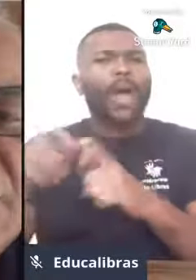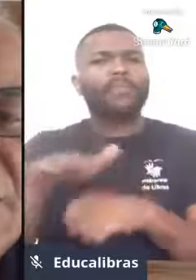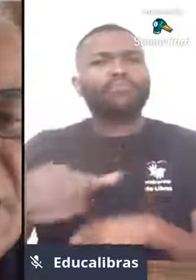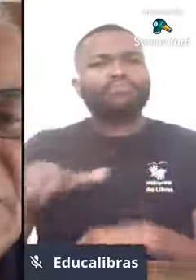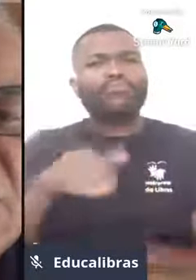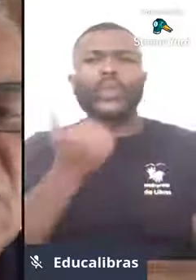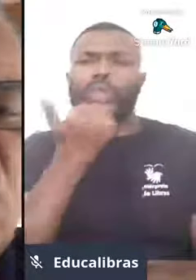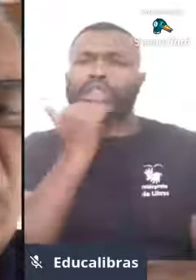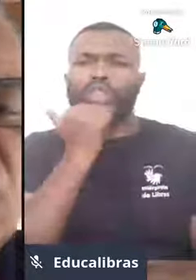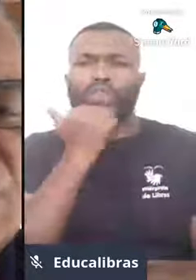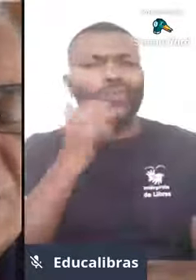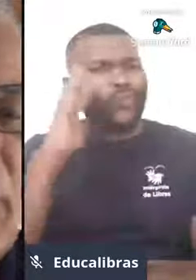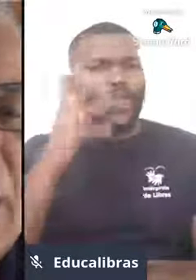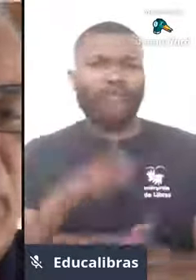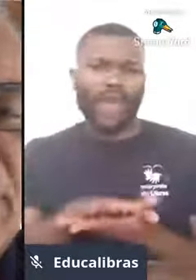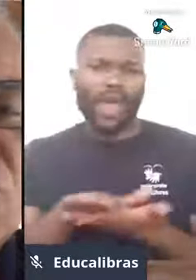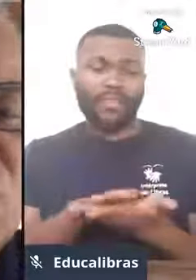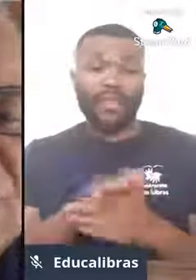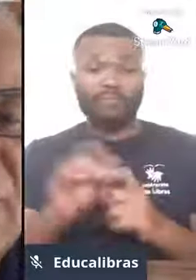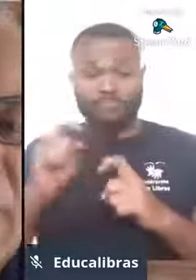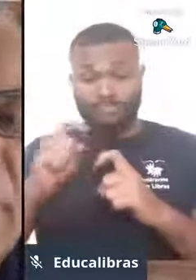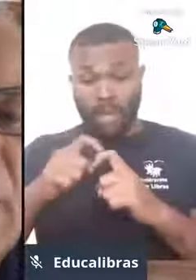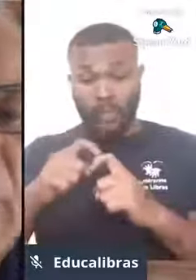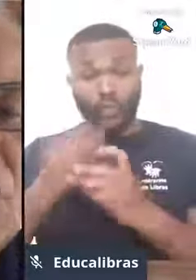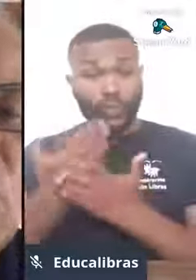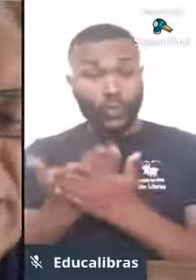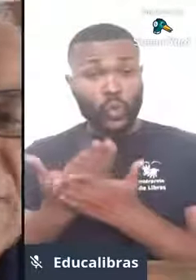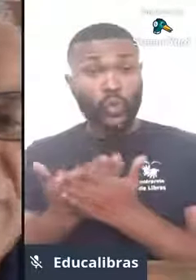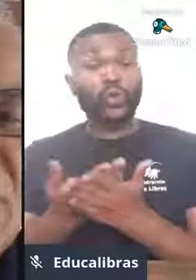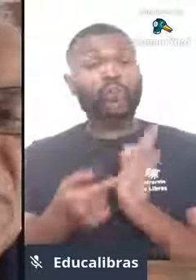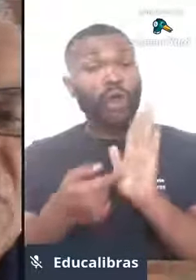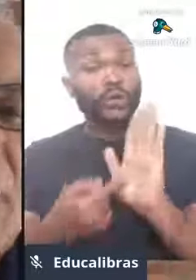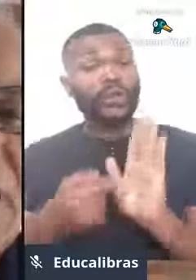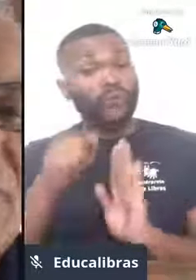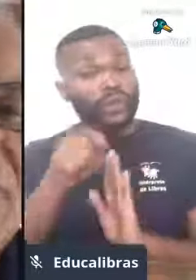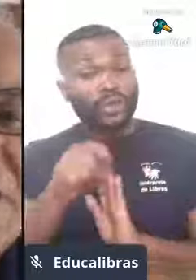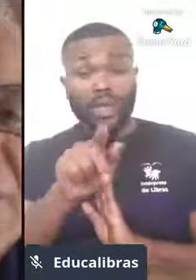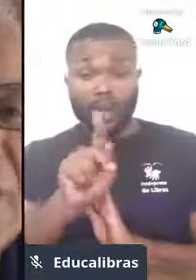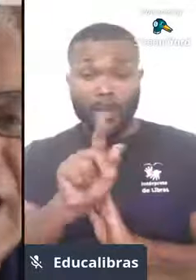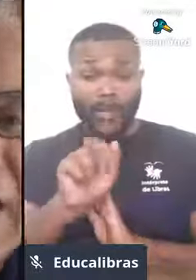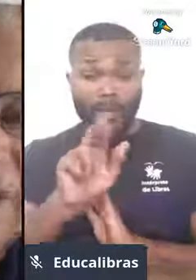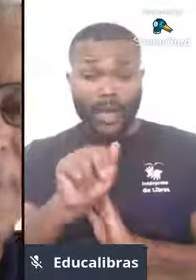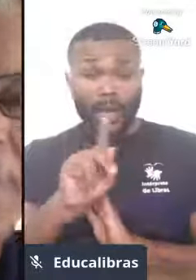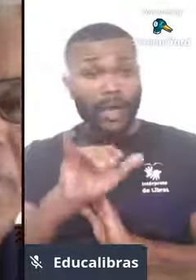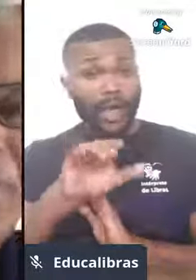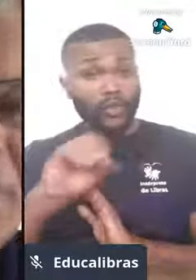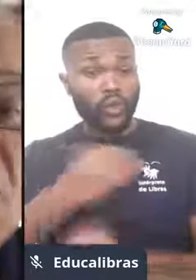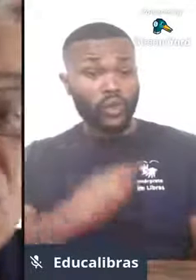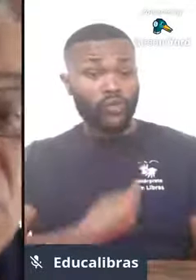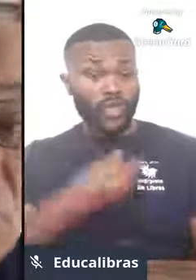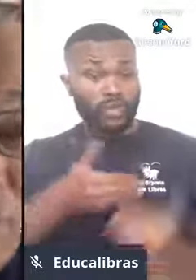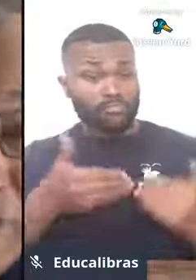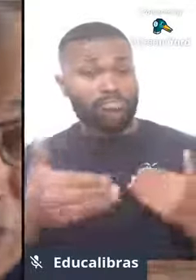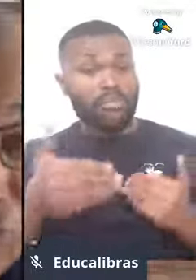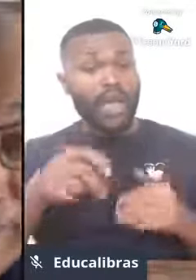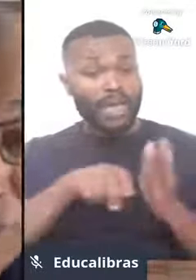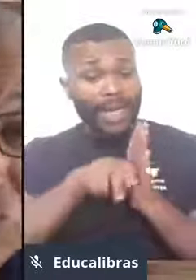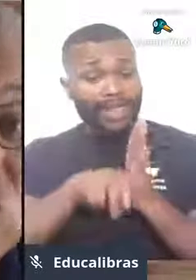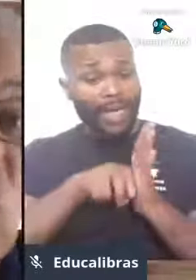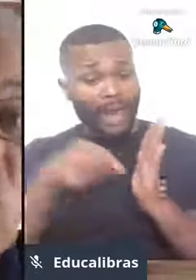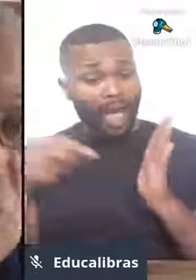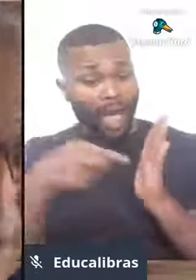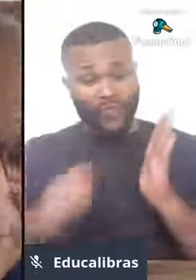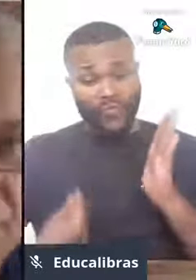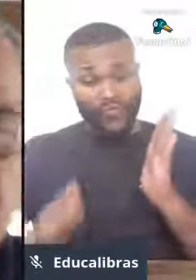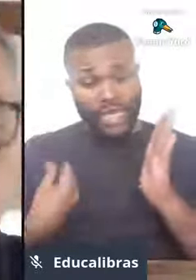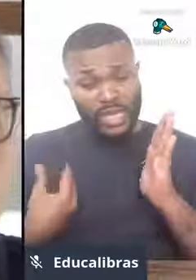a medicina diz assim, ó, você está paraplégico, você vai ficar paraplégico pro resto da vida, então aprenda a viver em cima da cadeira. Quando eu ouvi isso, eu levei um